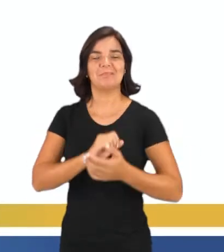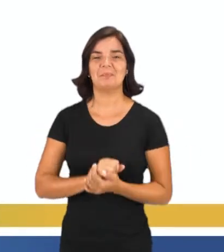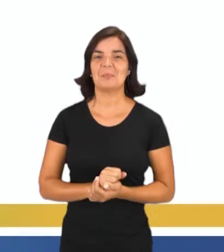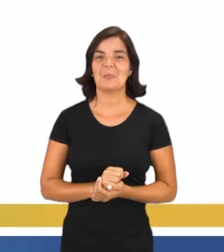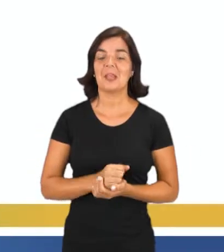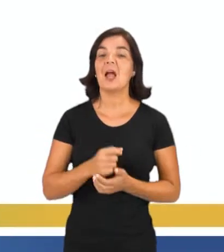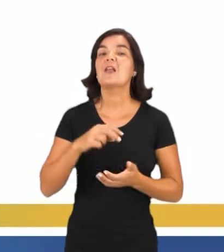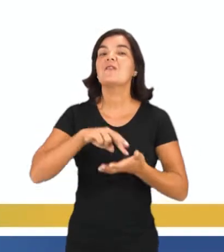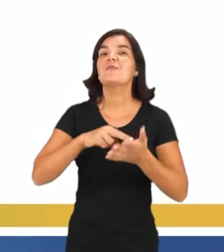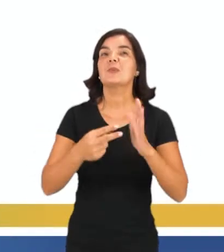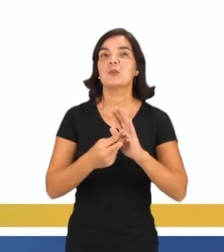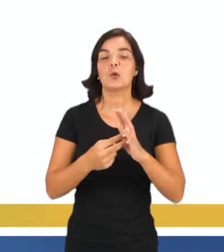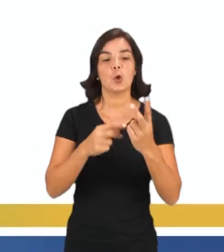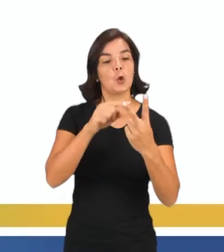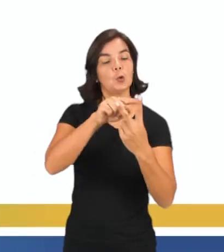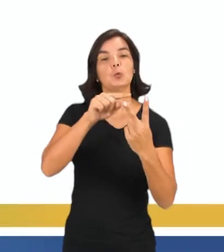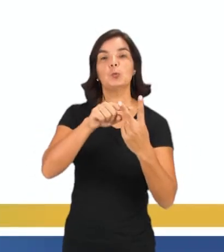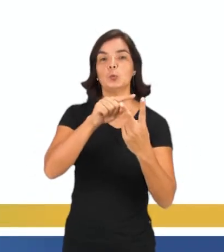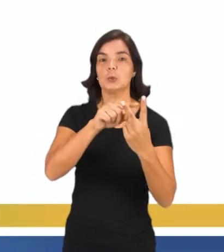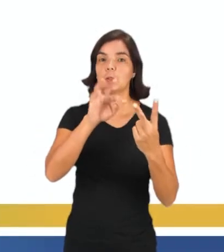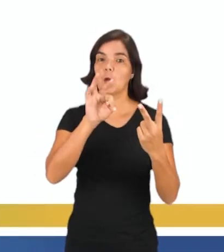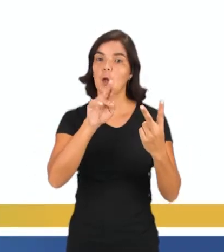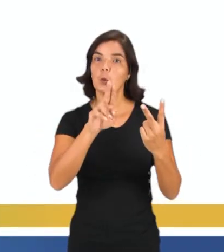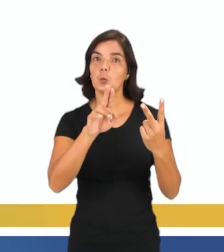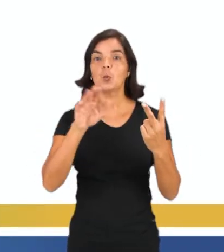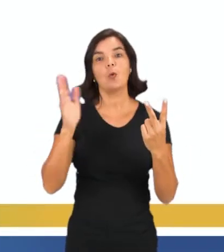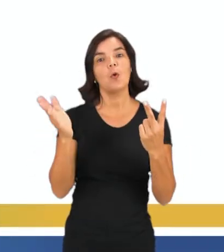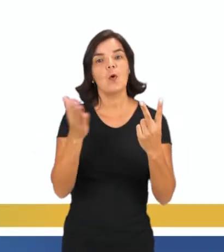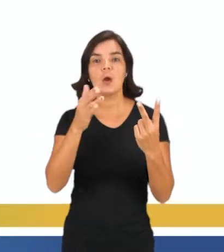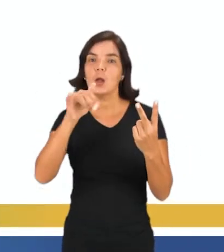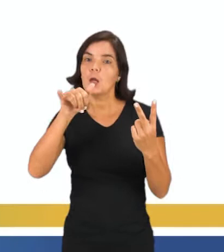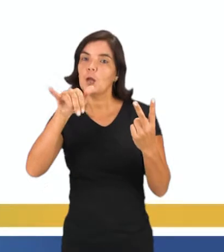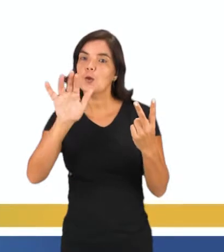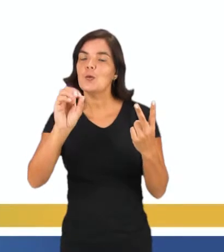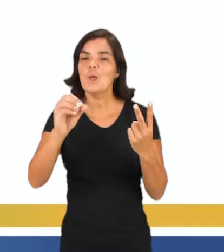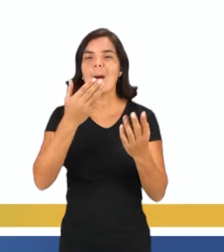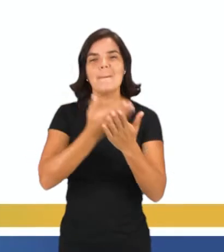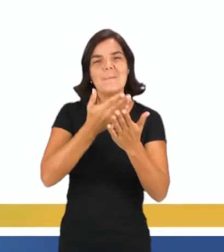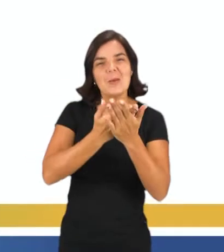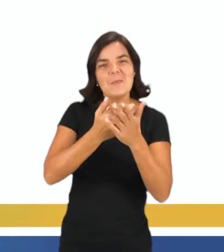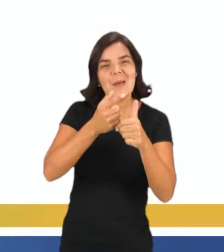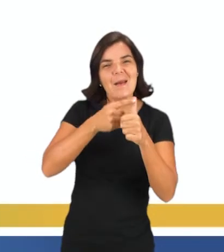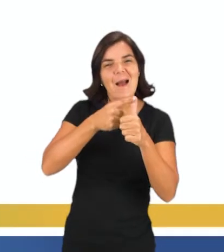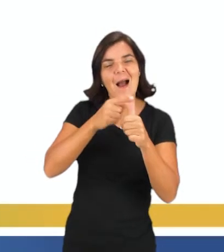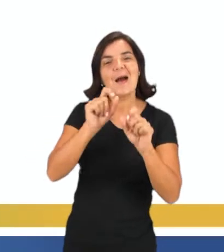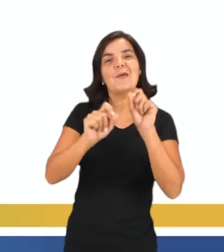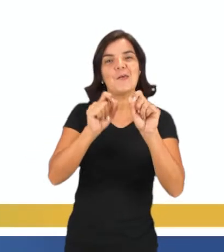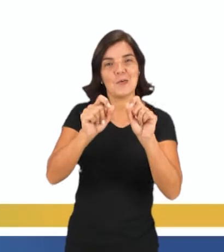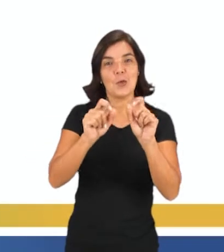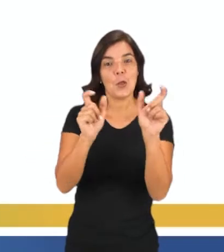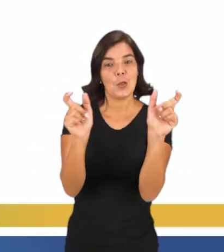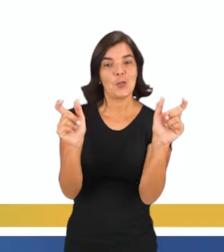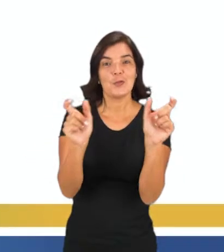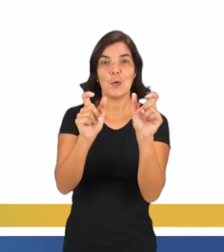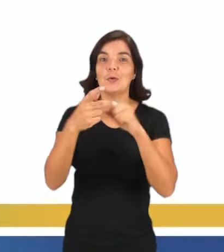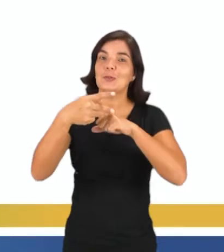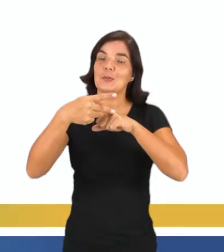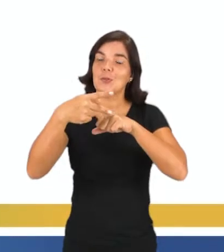gente formou o quê? Duas outras palavras, aquelas palavras que nós conhecemos lá na nossa primeira aula. Nós formamos dois